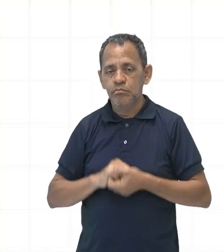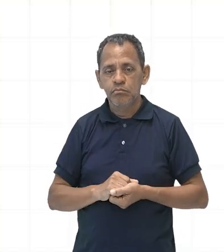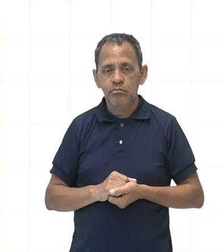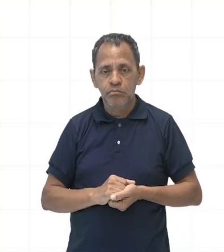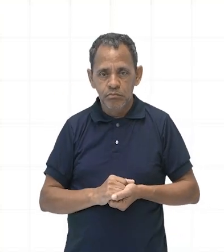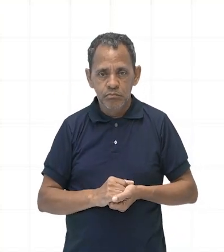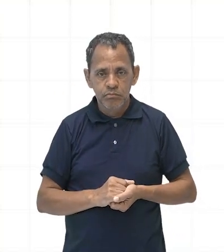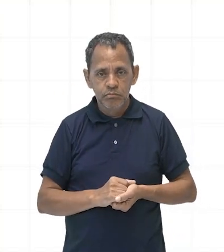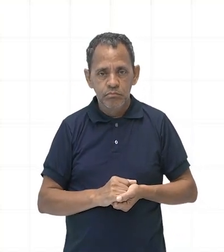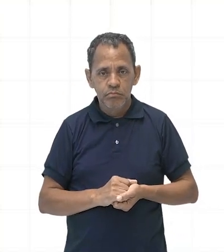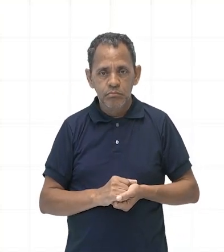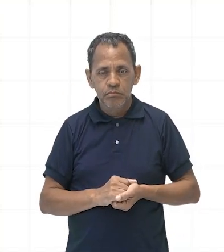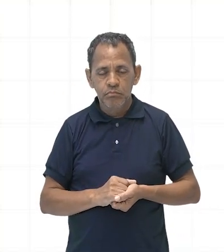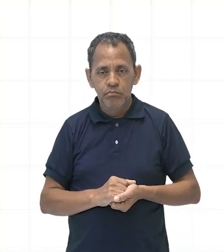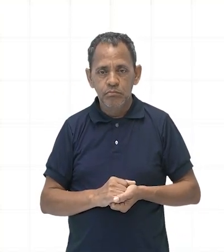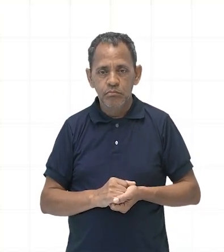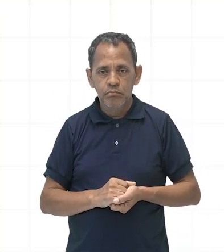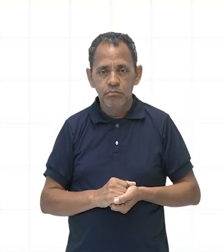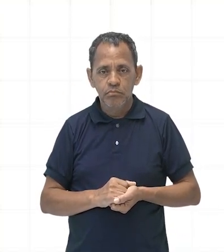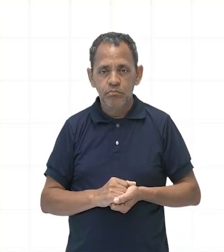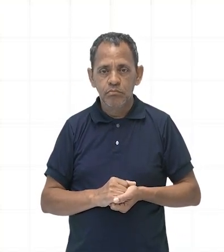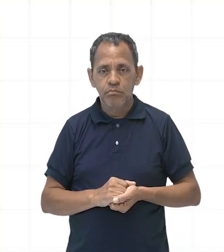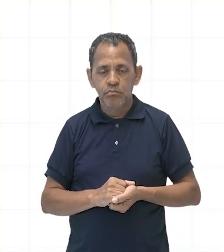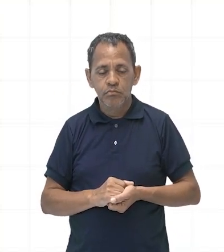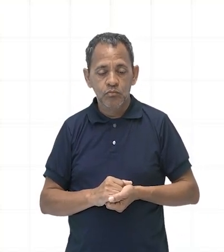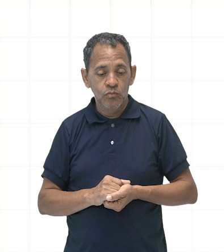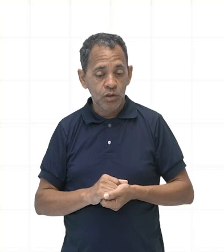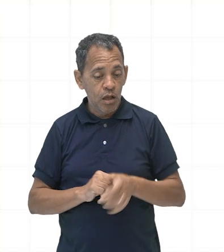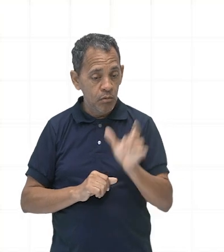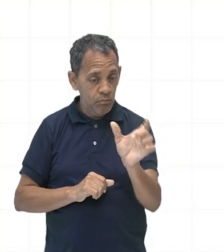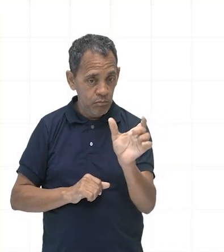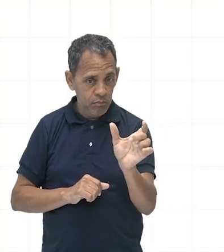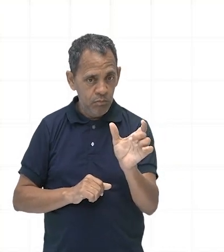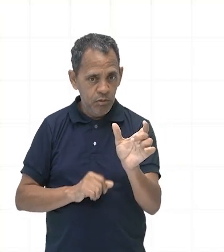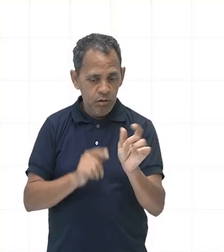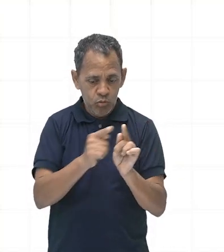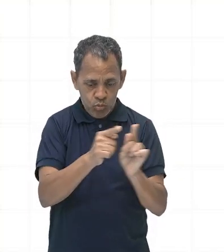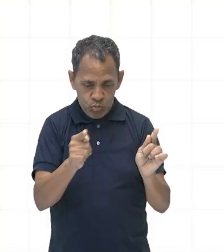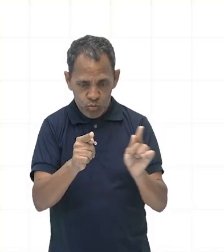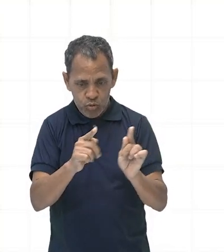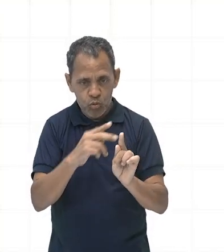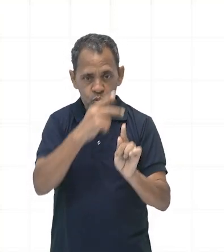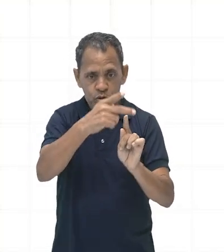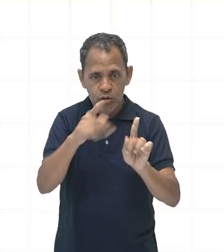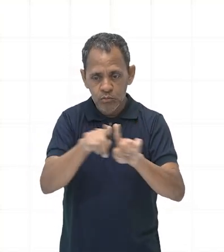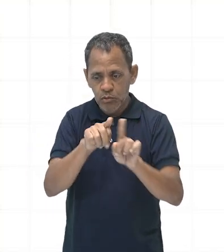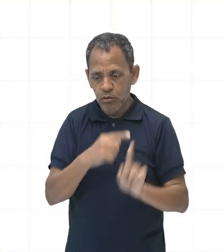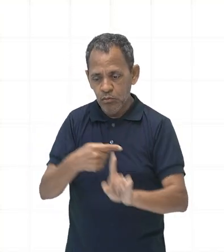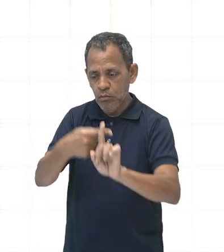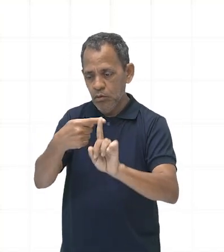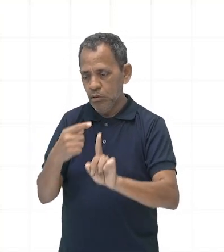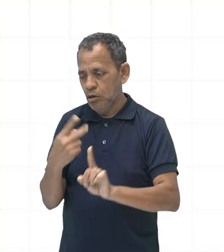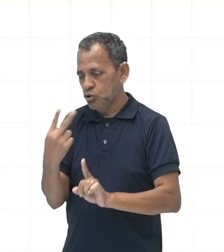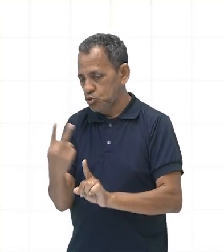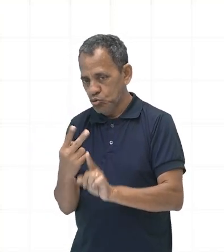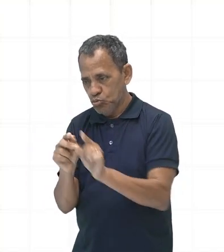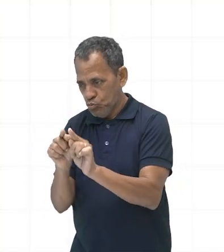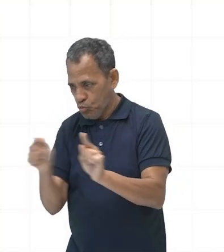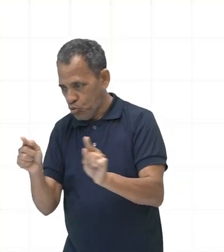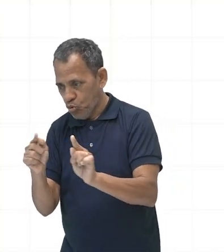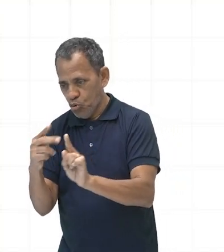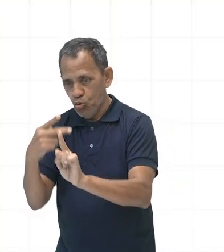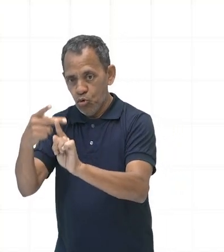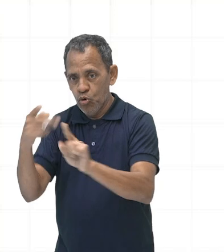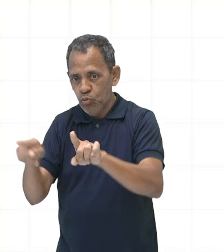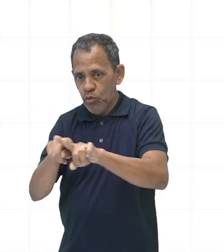Então, ó, eu vou colocar o primeiro termo ao quadrado mais o primeiro termo mais o segundo termo, vezes